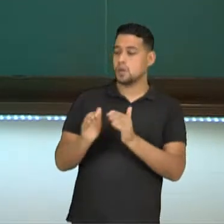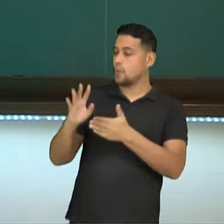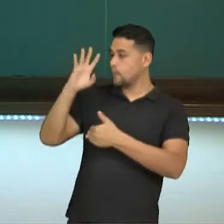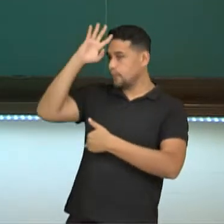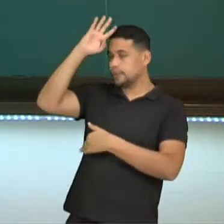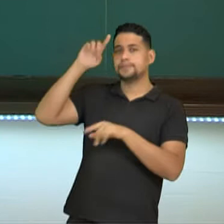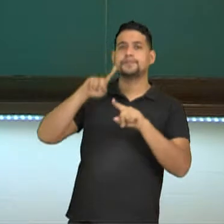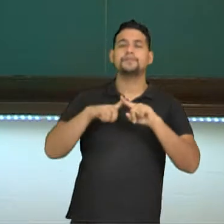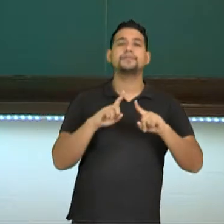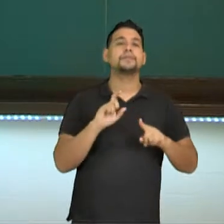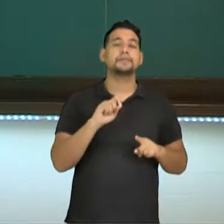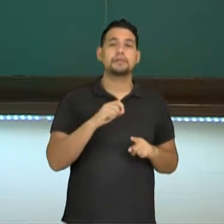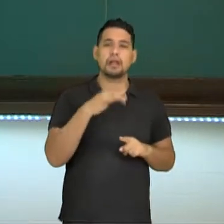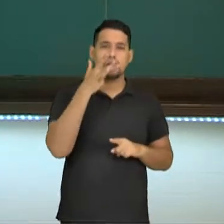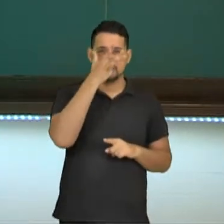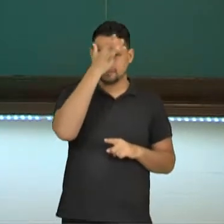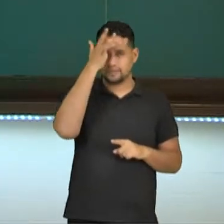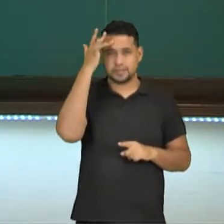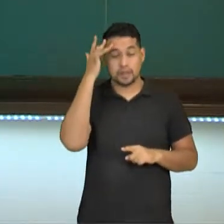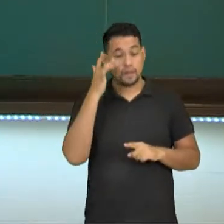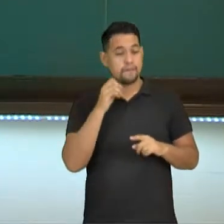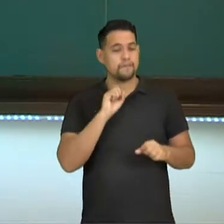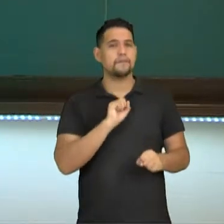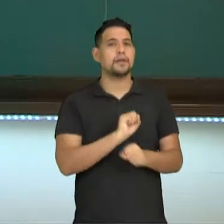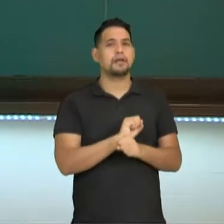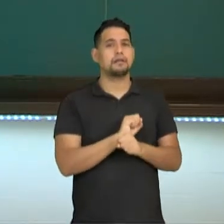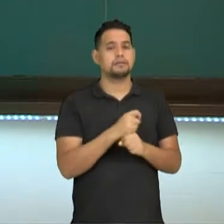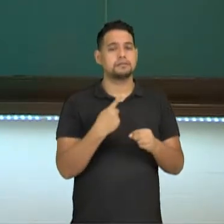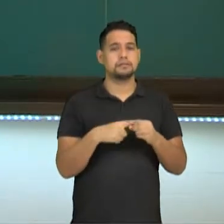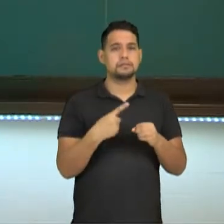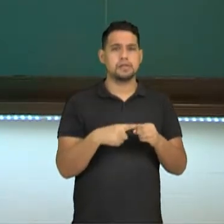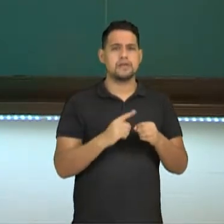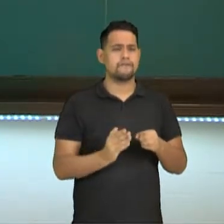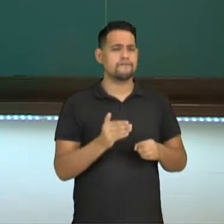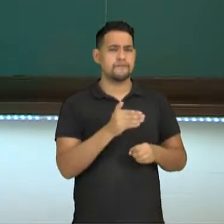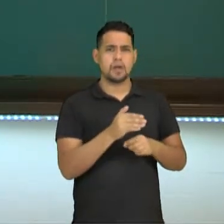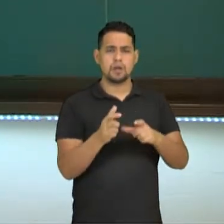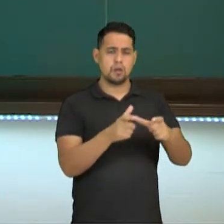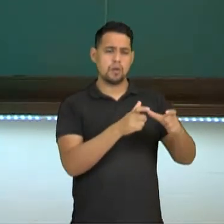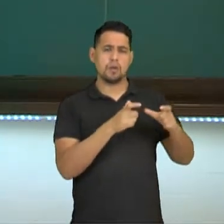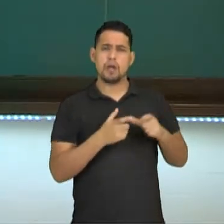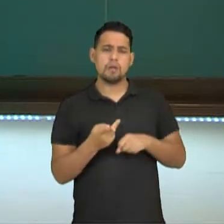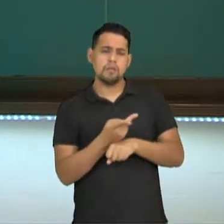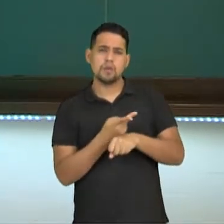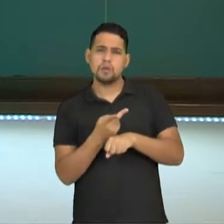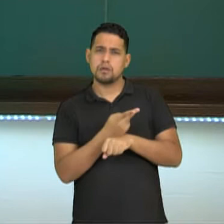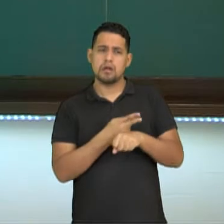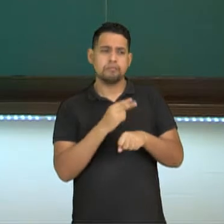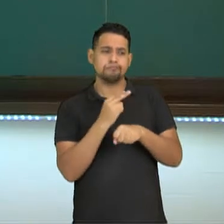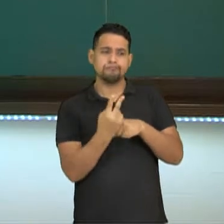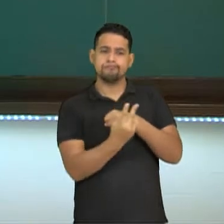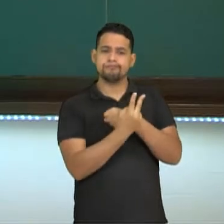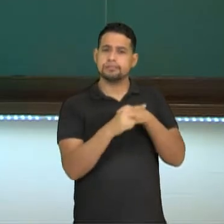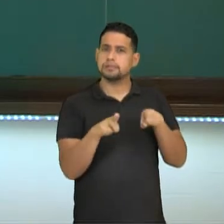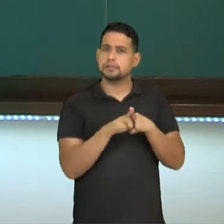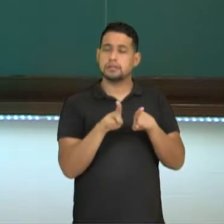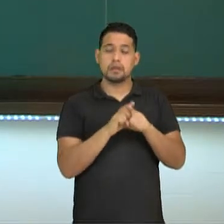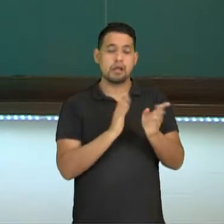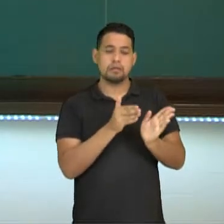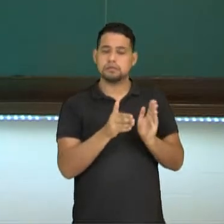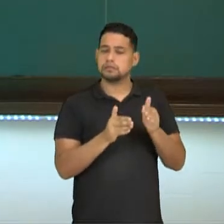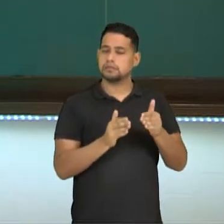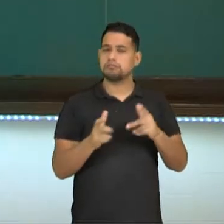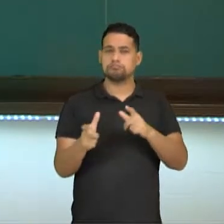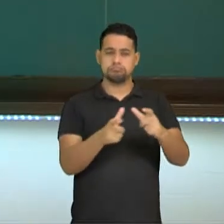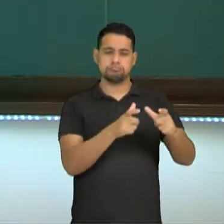as pessoas vão deixar as cidades e vão para os campos, né, em busca de proteção, em busca de acesso à